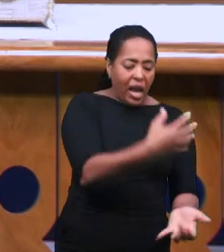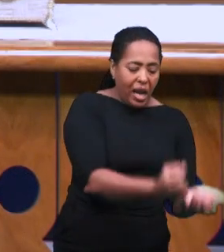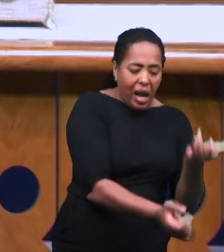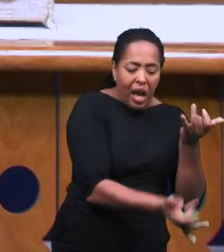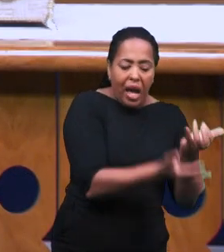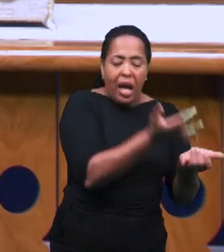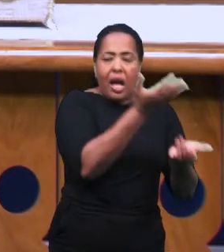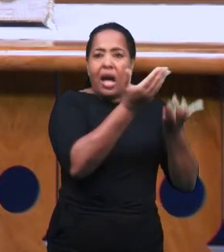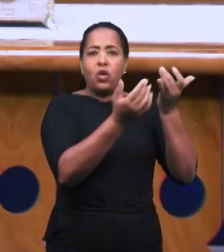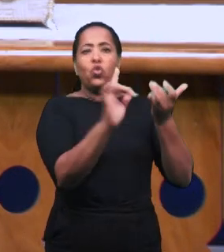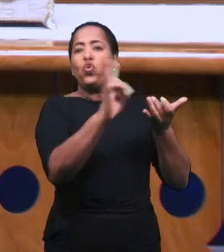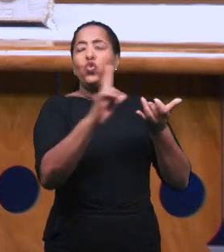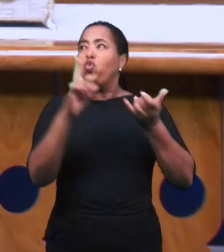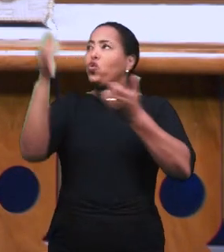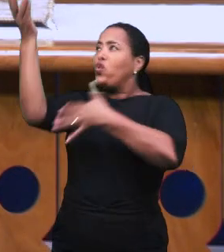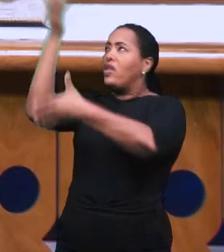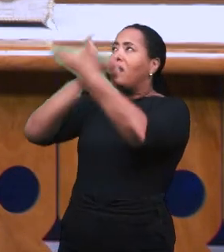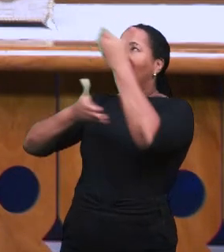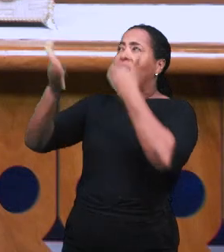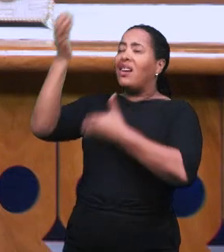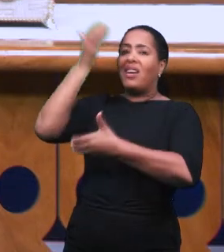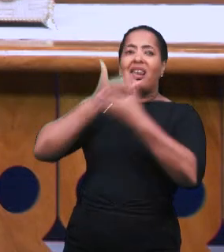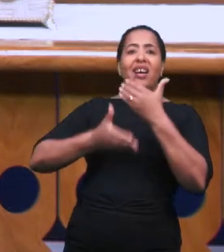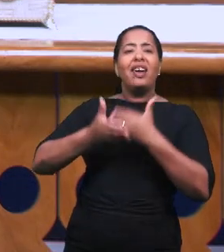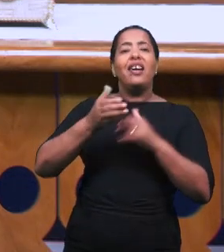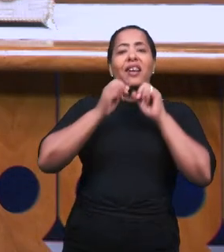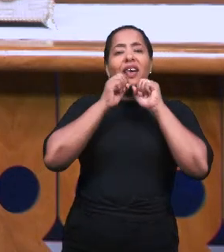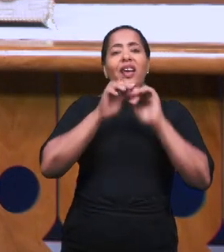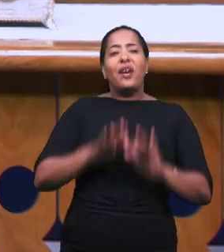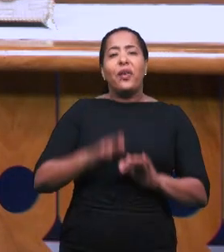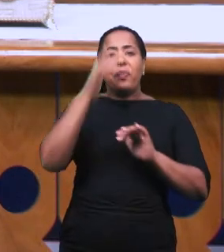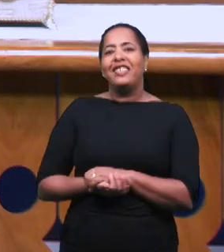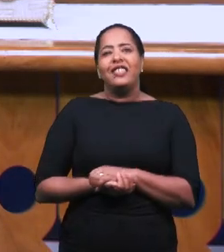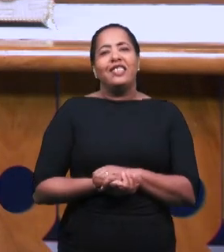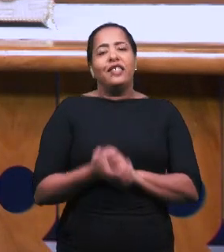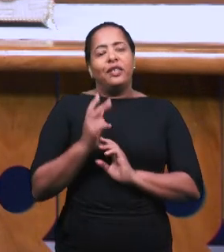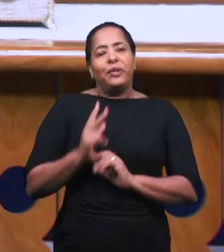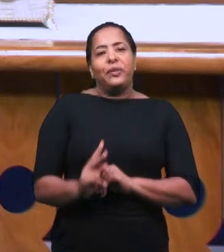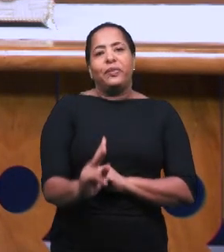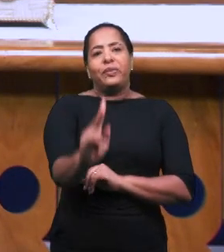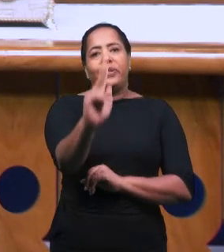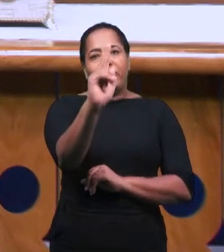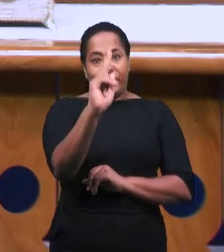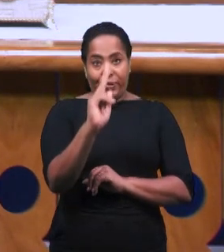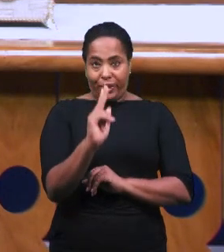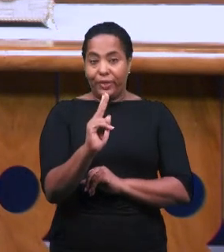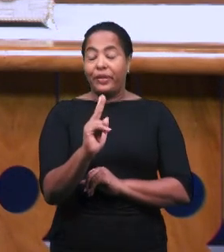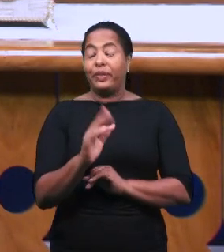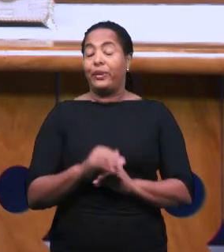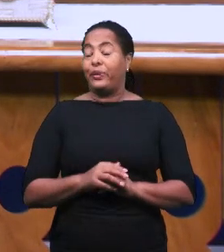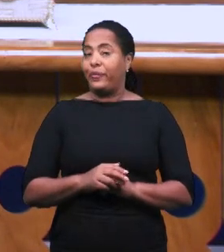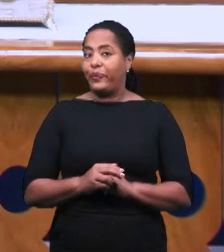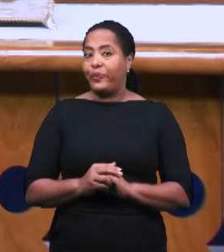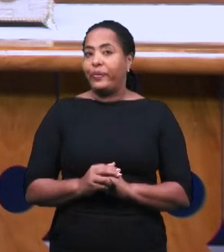cima. É a bênção espiritual para a sua vida. Meus irmãos,